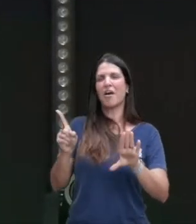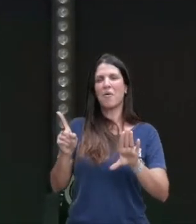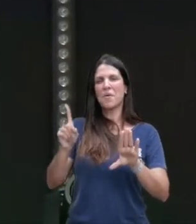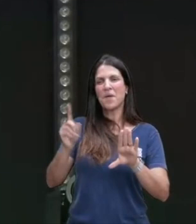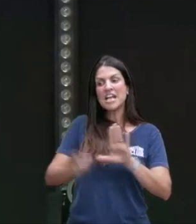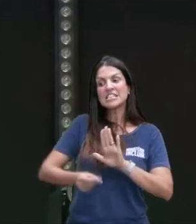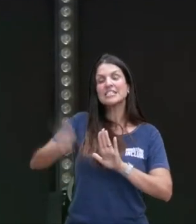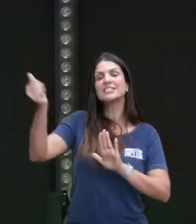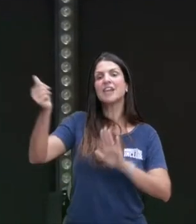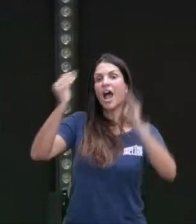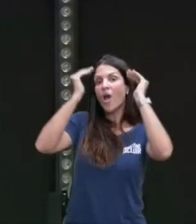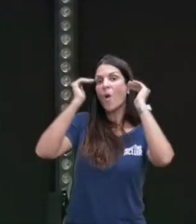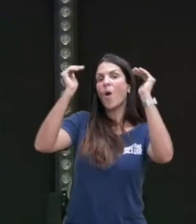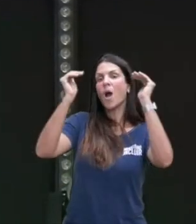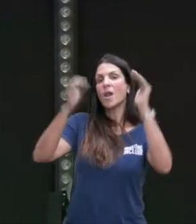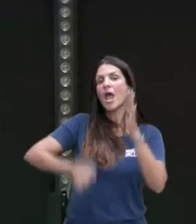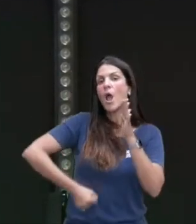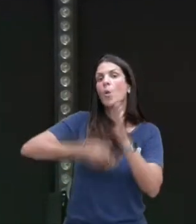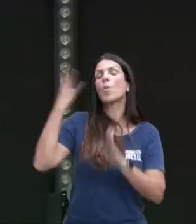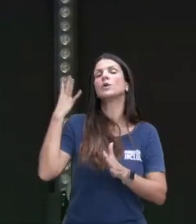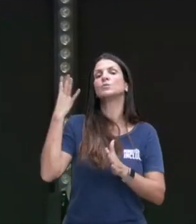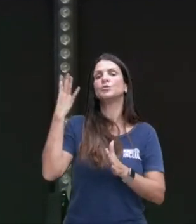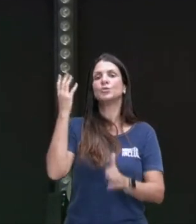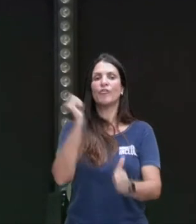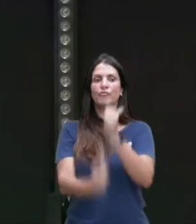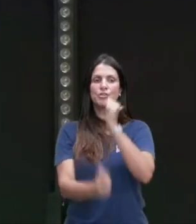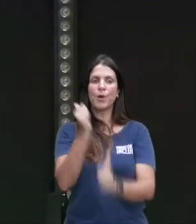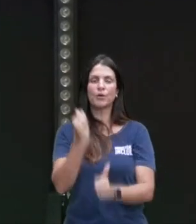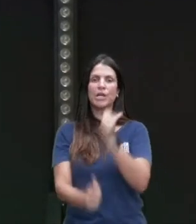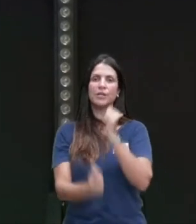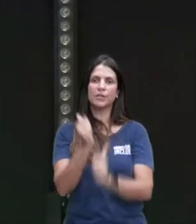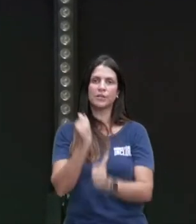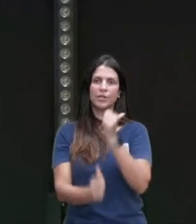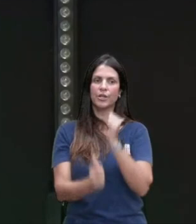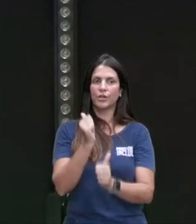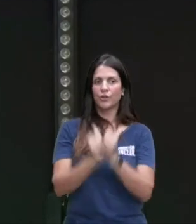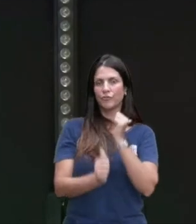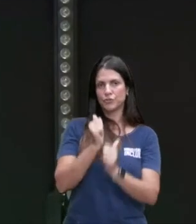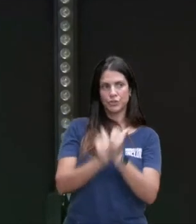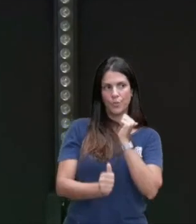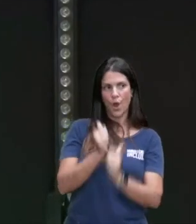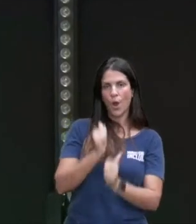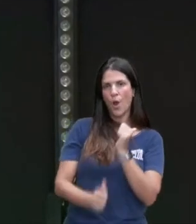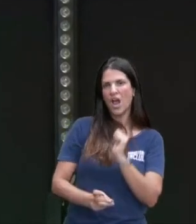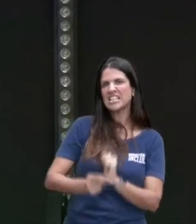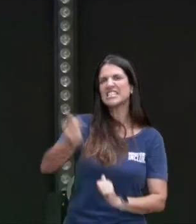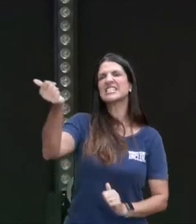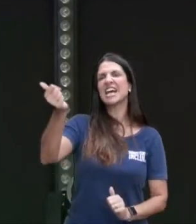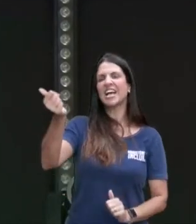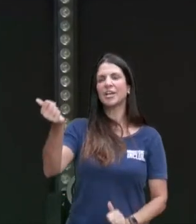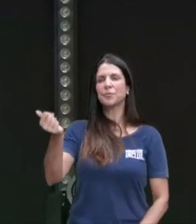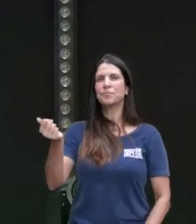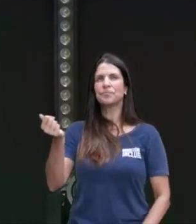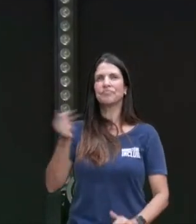e quantos jogadores que serve de alguns clubes xingando o clube amanhã o técnico